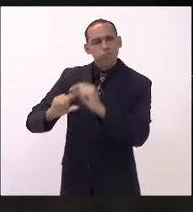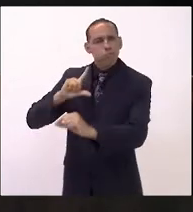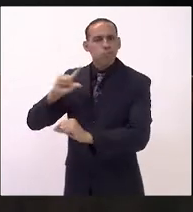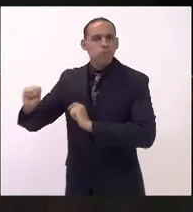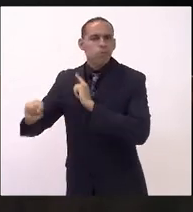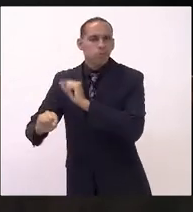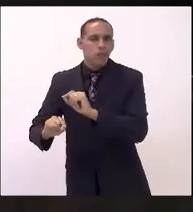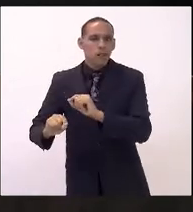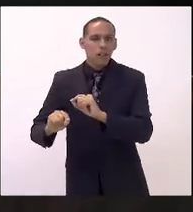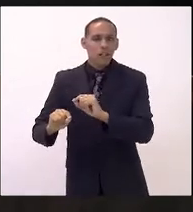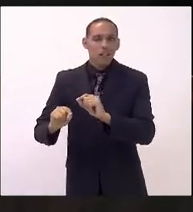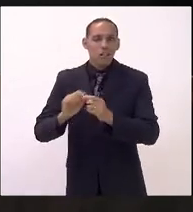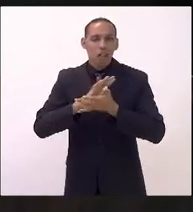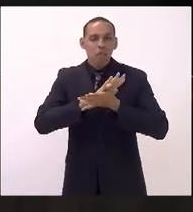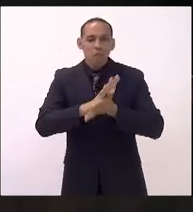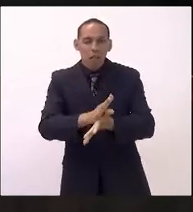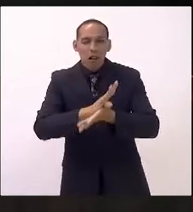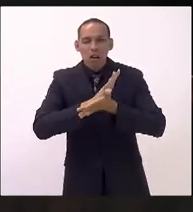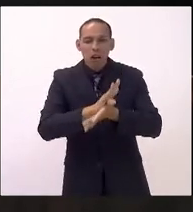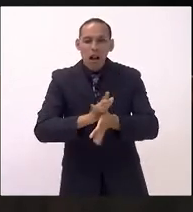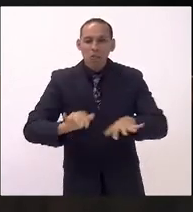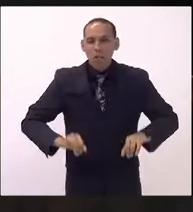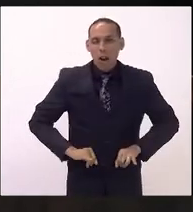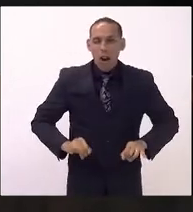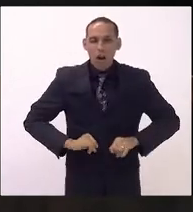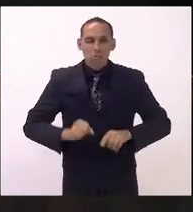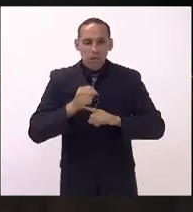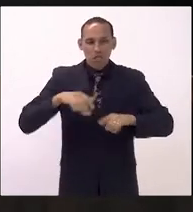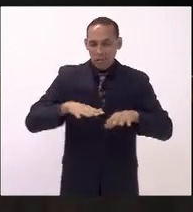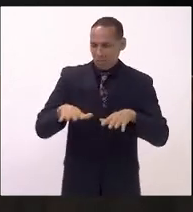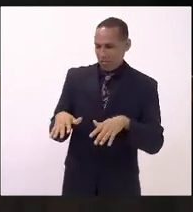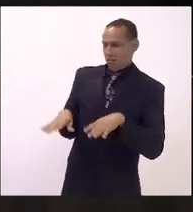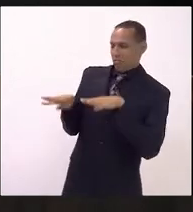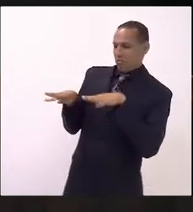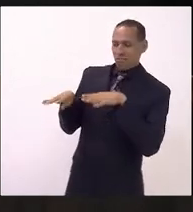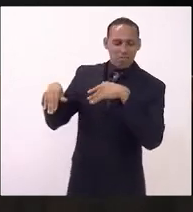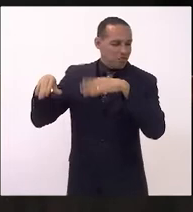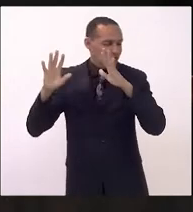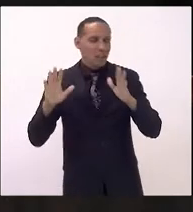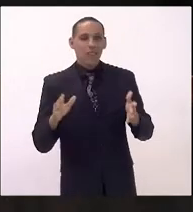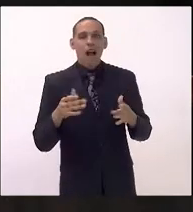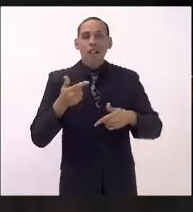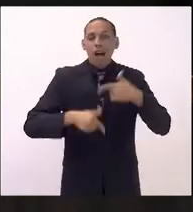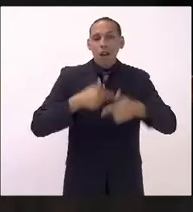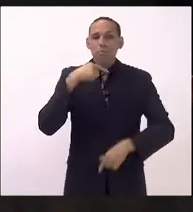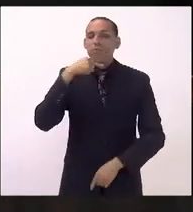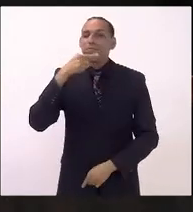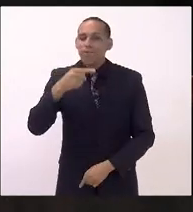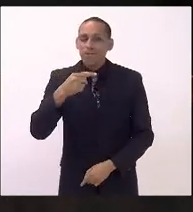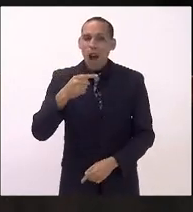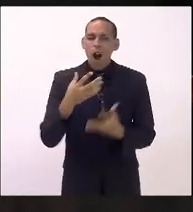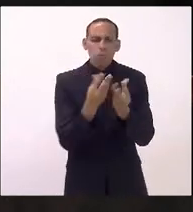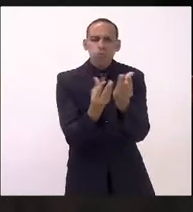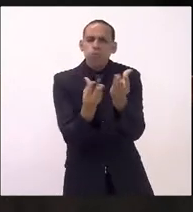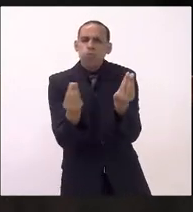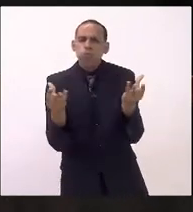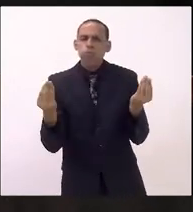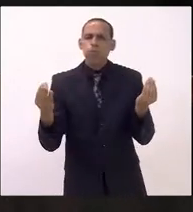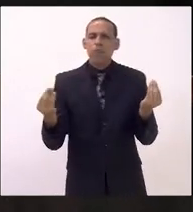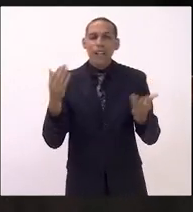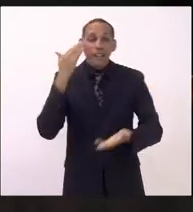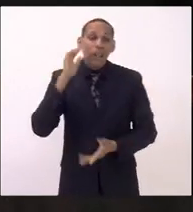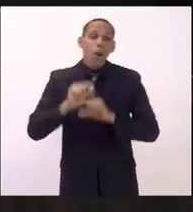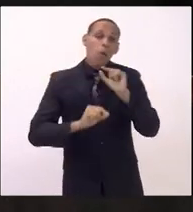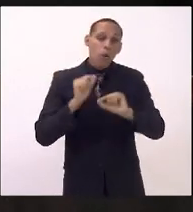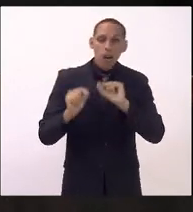internato eram discriminados pela sociedade, não conseguiam empregos e muitos eram